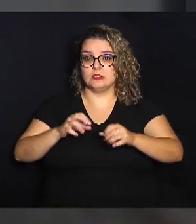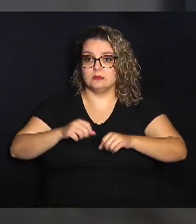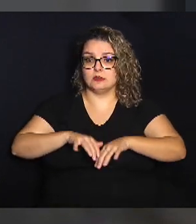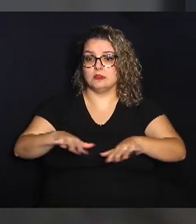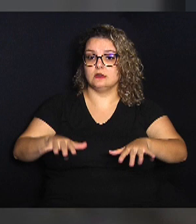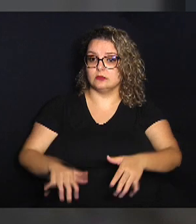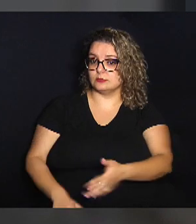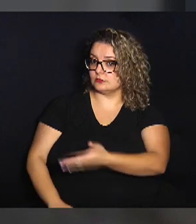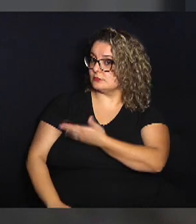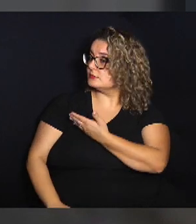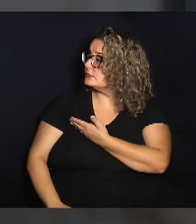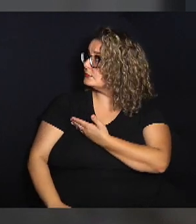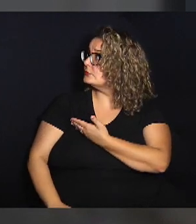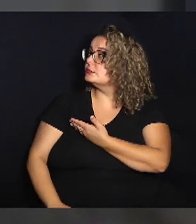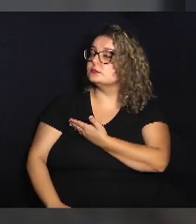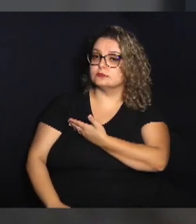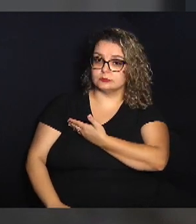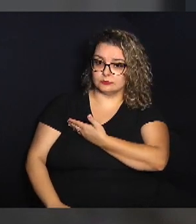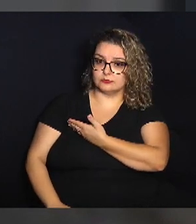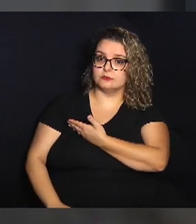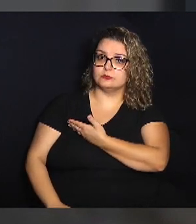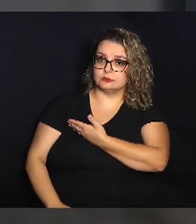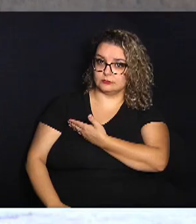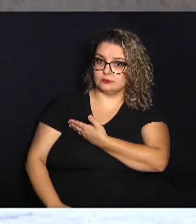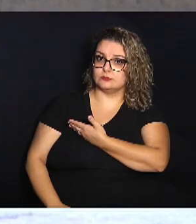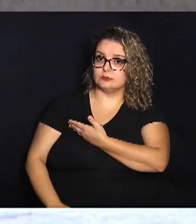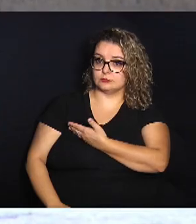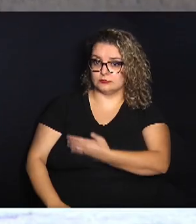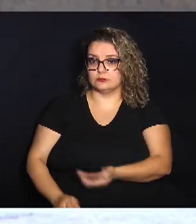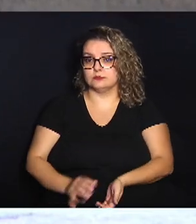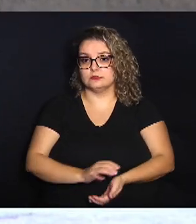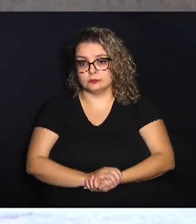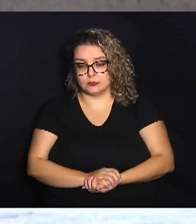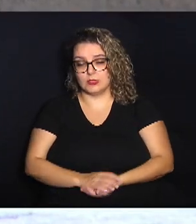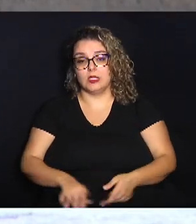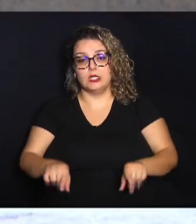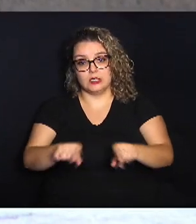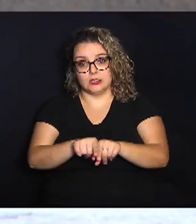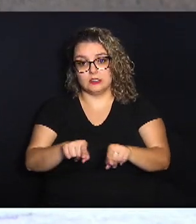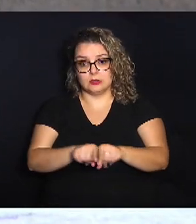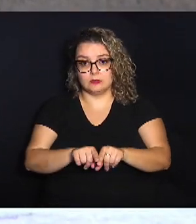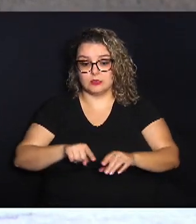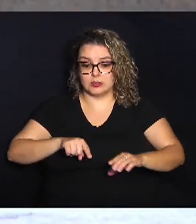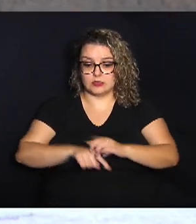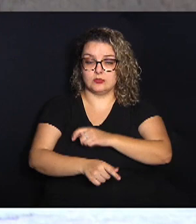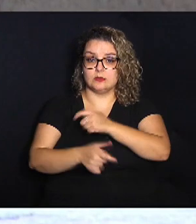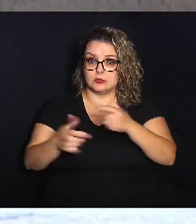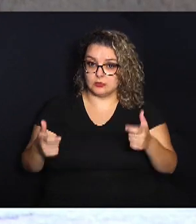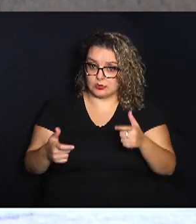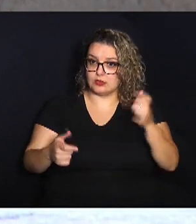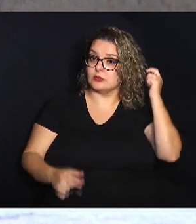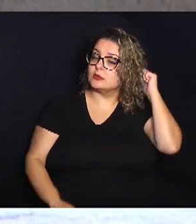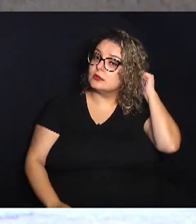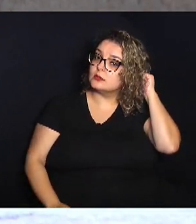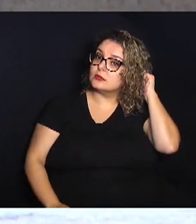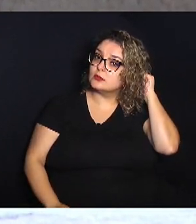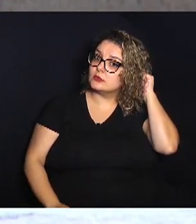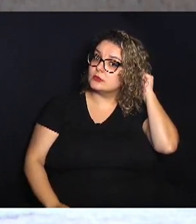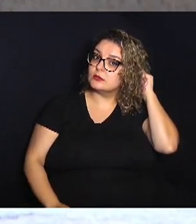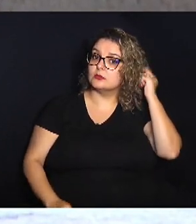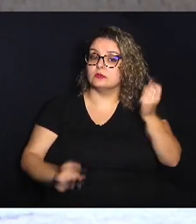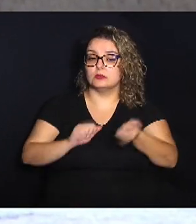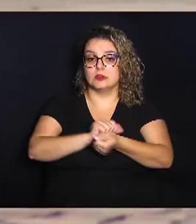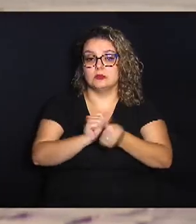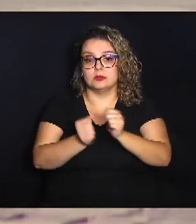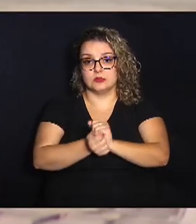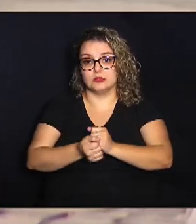Poços de Caldas, Serra Negra e Valinhos. Também serão intensificados esforços para restabelecer os laços